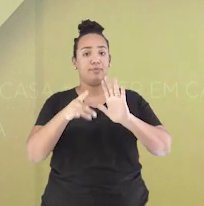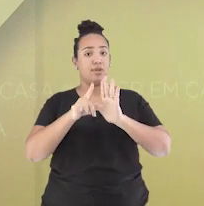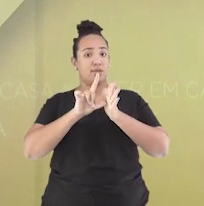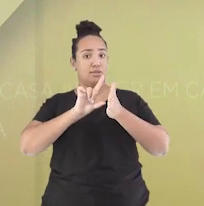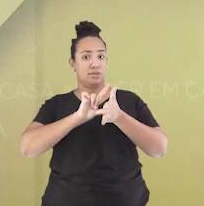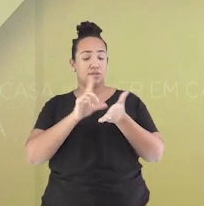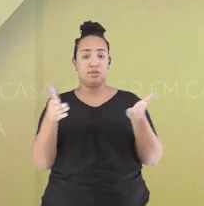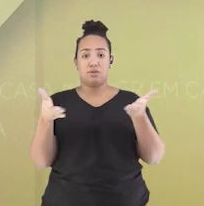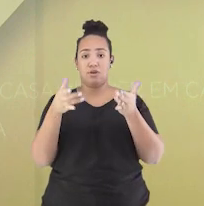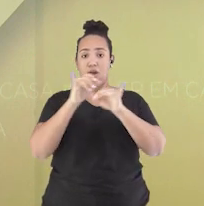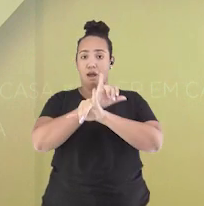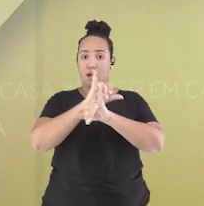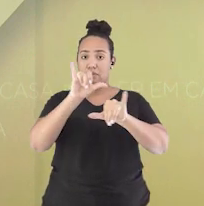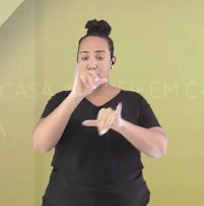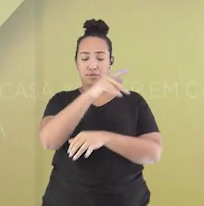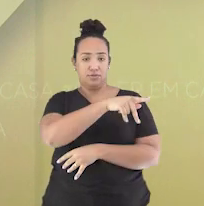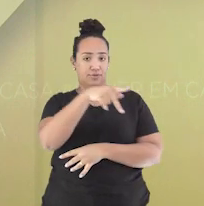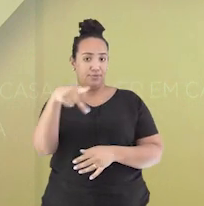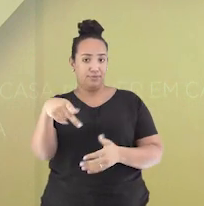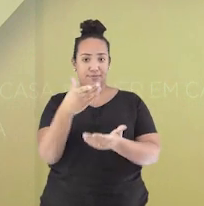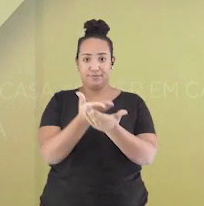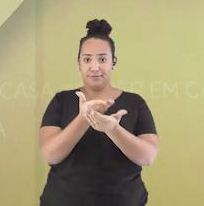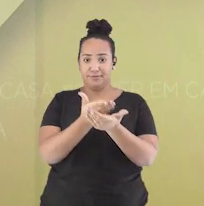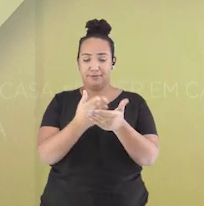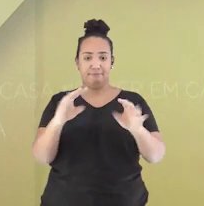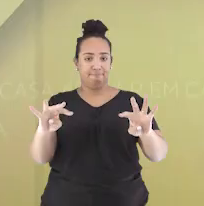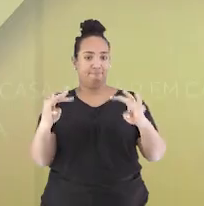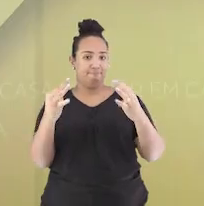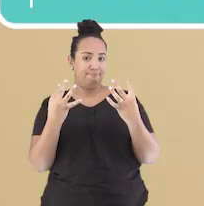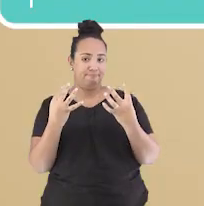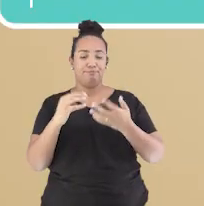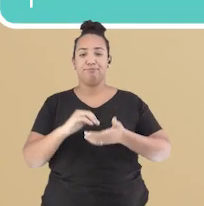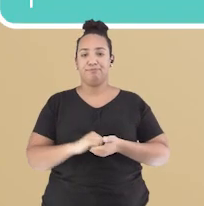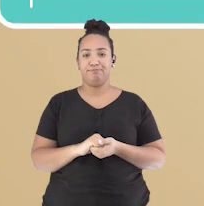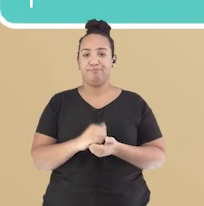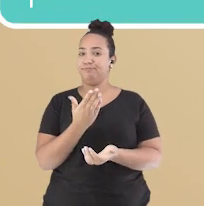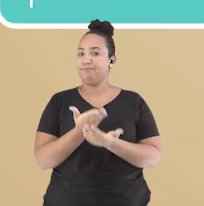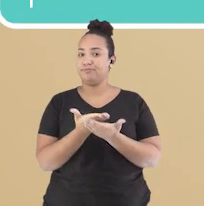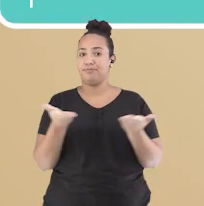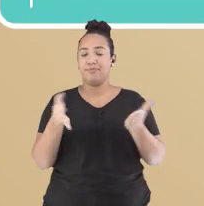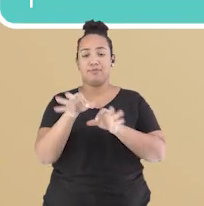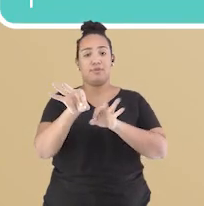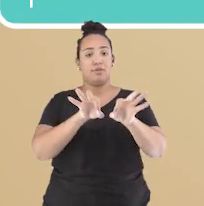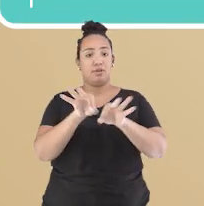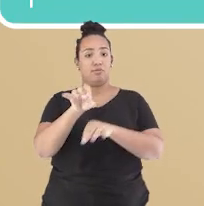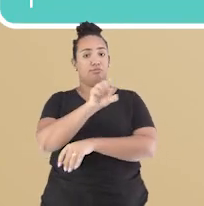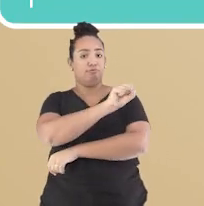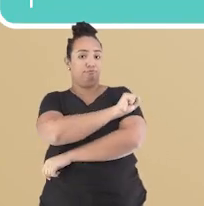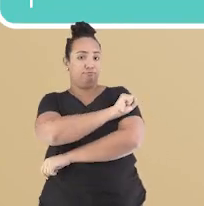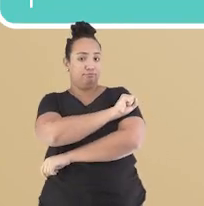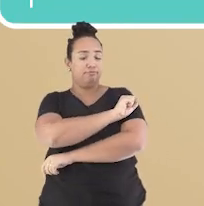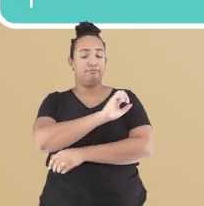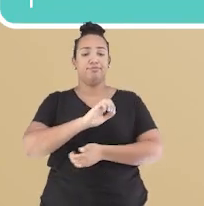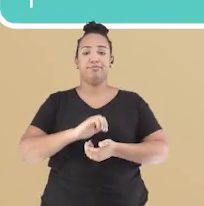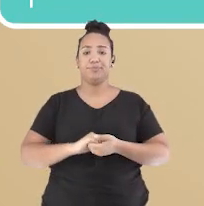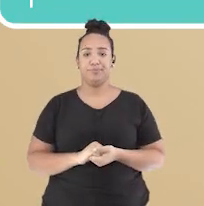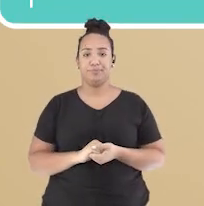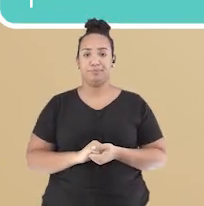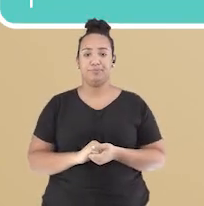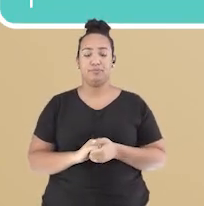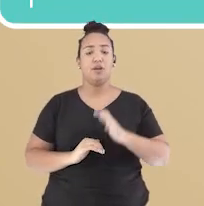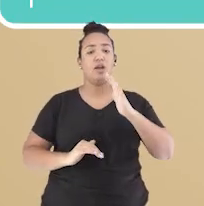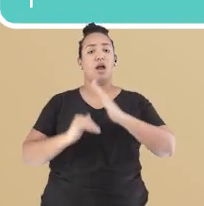começarmos, aqui vai um recado para os professores e as professoras que nos acompanham. Esta aula foi planejada para o 8º ano dos anos